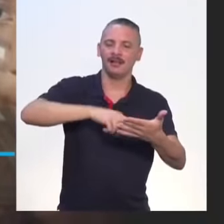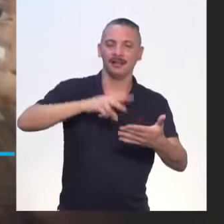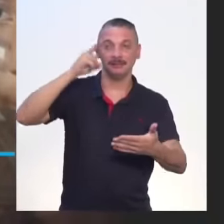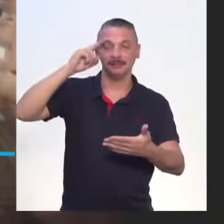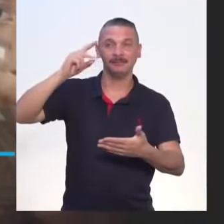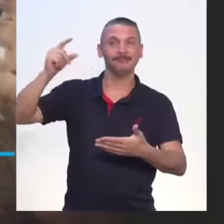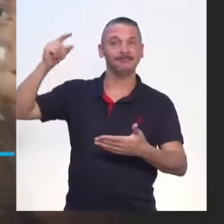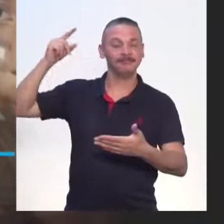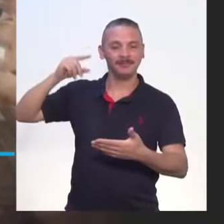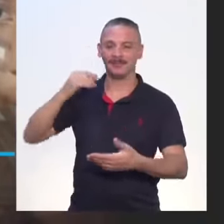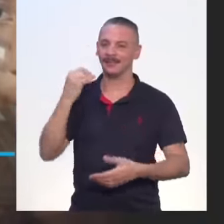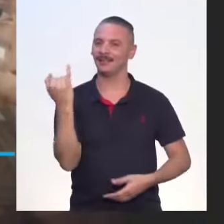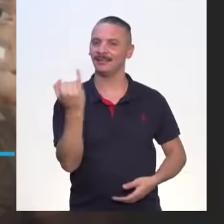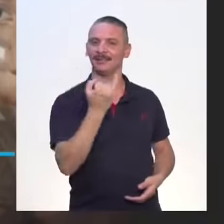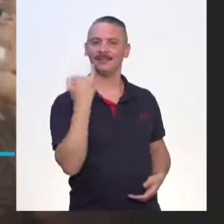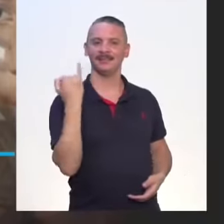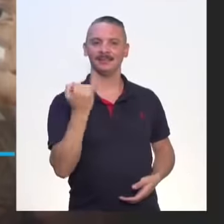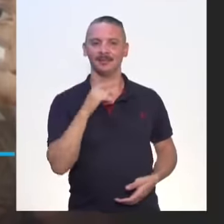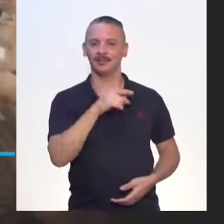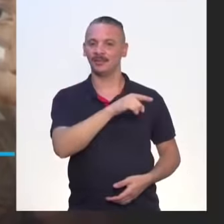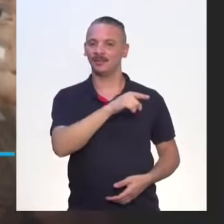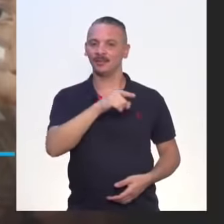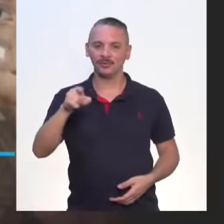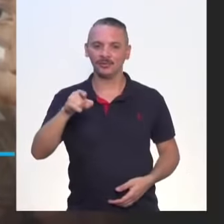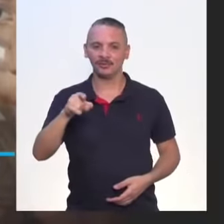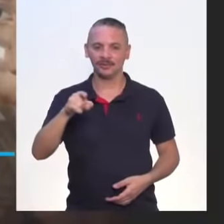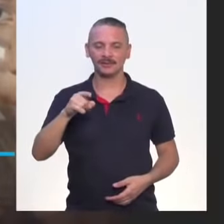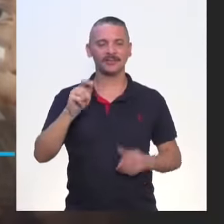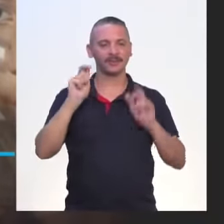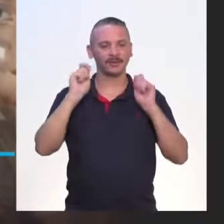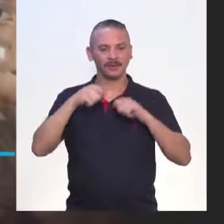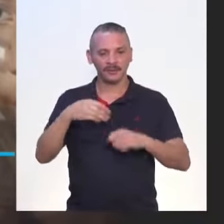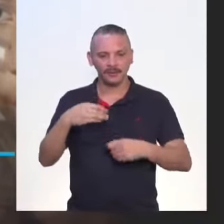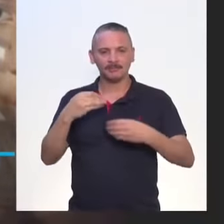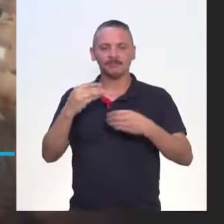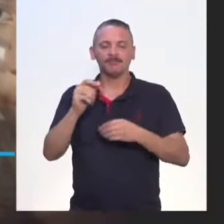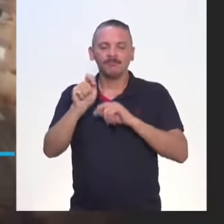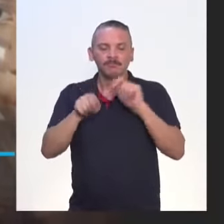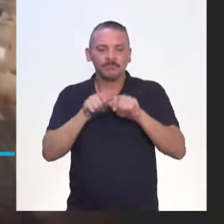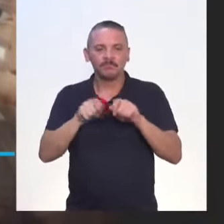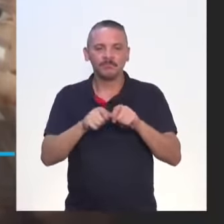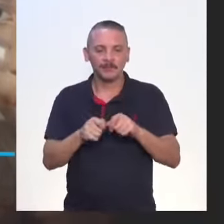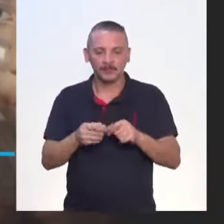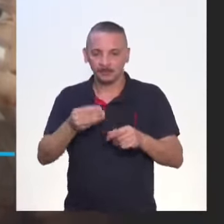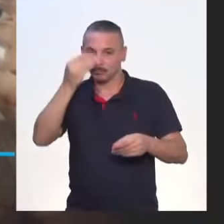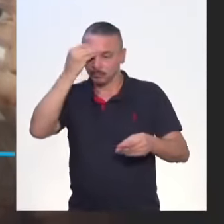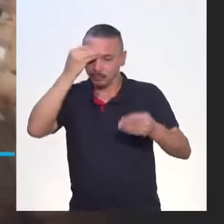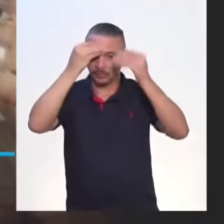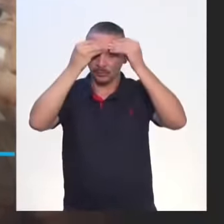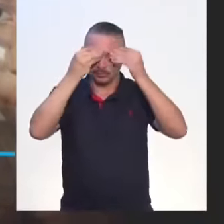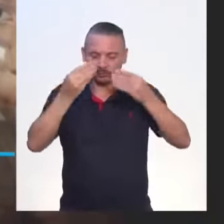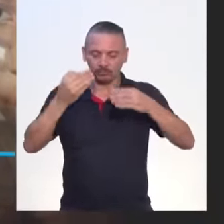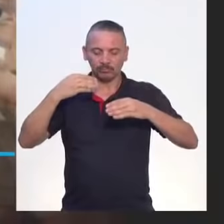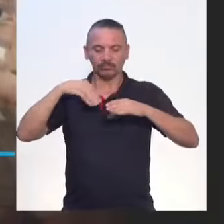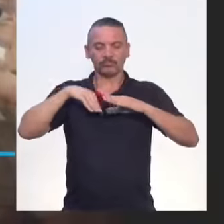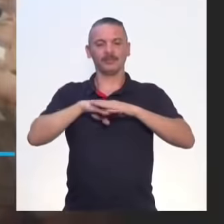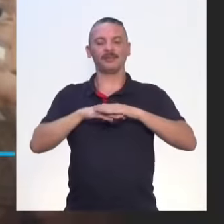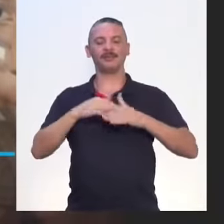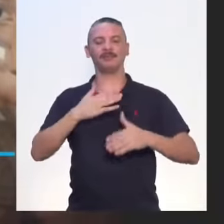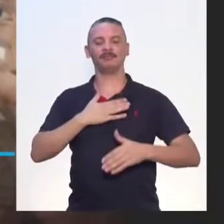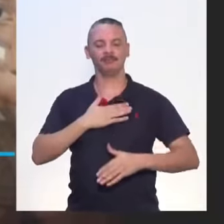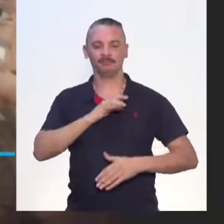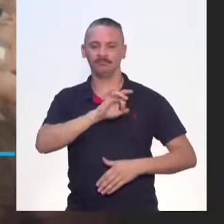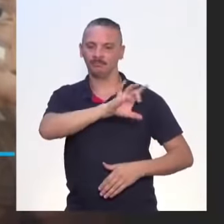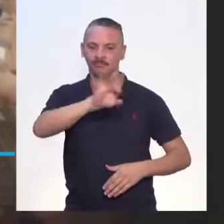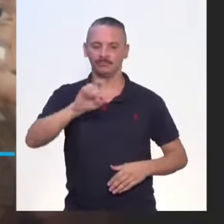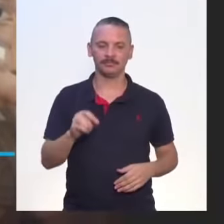são importantíssimas para vocês irem alimentando também o espírito de vocês, porque essas